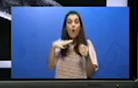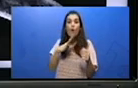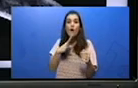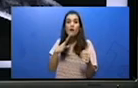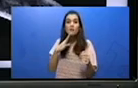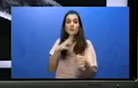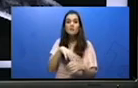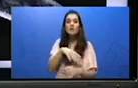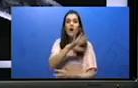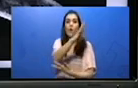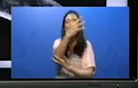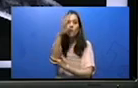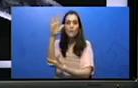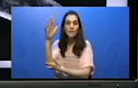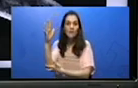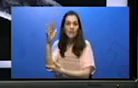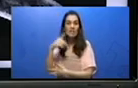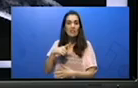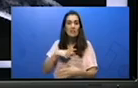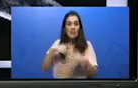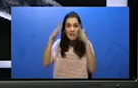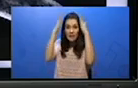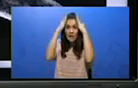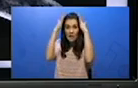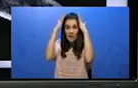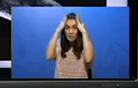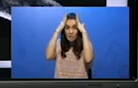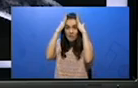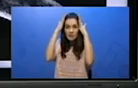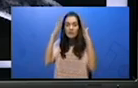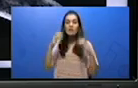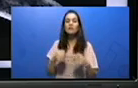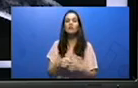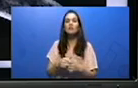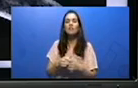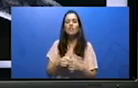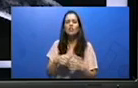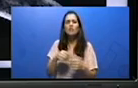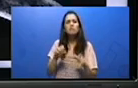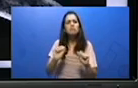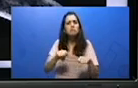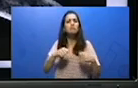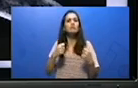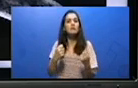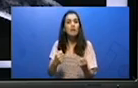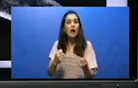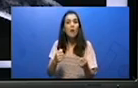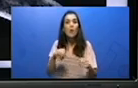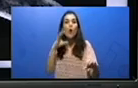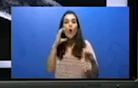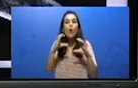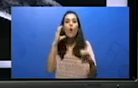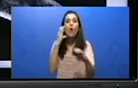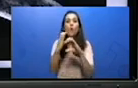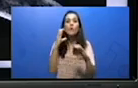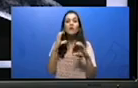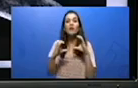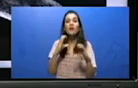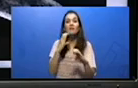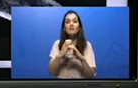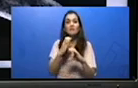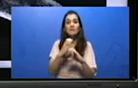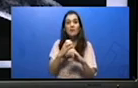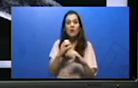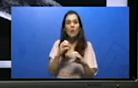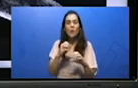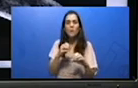nessa cabeça existe também órgãos sensoriais, que também, como eu disse, permite uma melhor comunicação, um melhor relacionamento com o